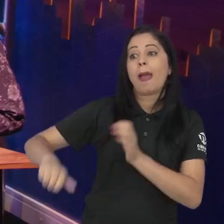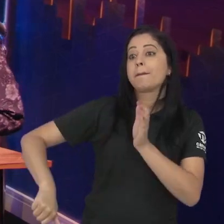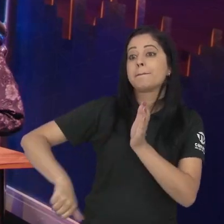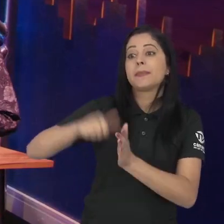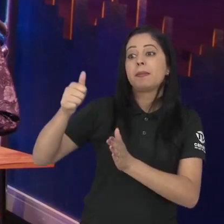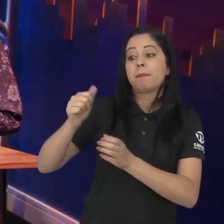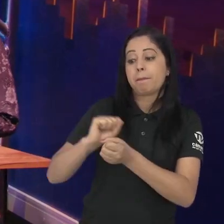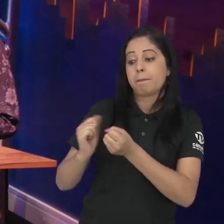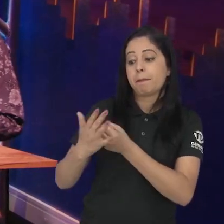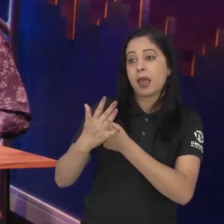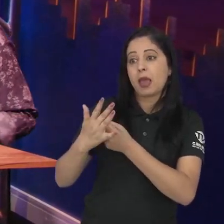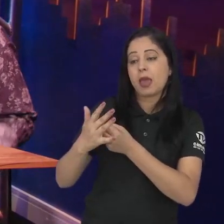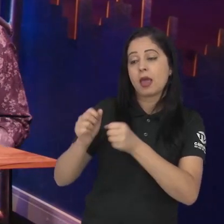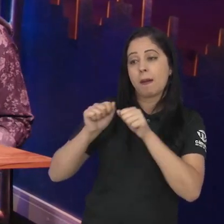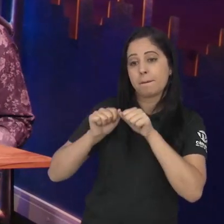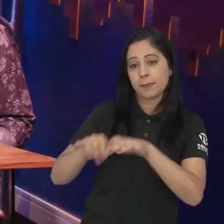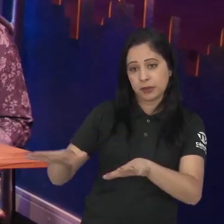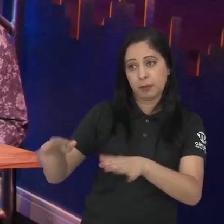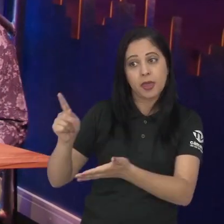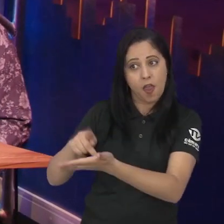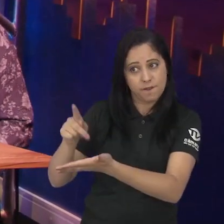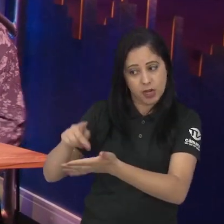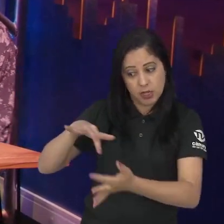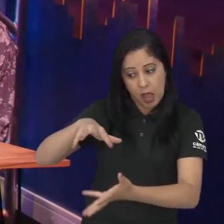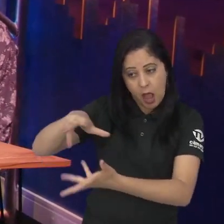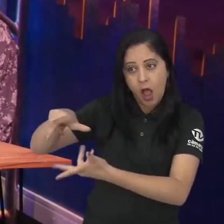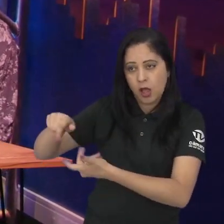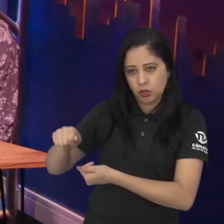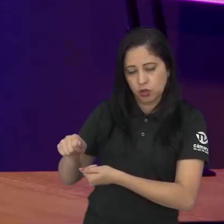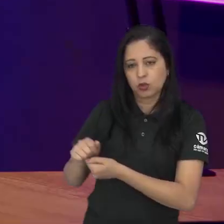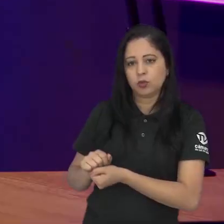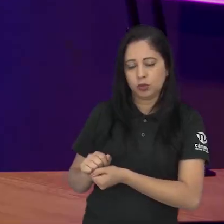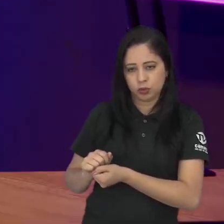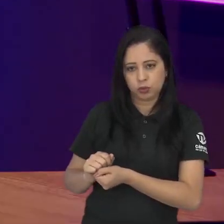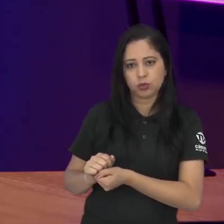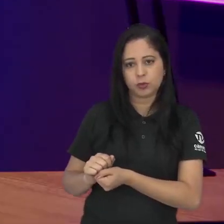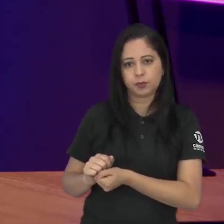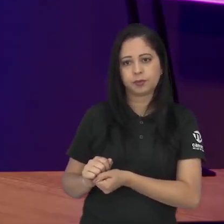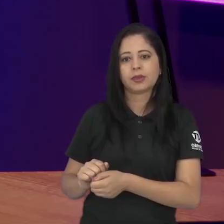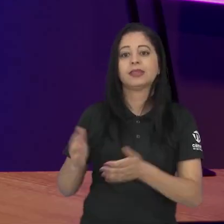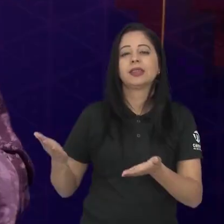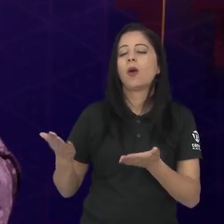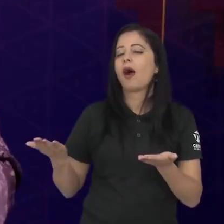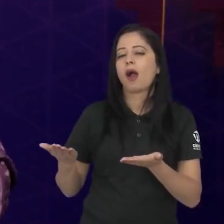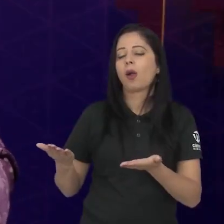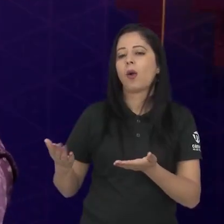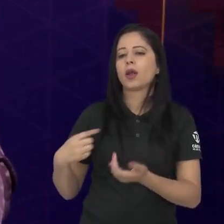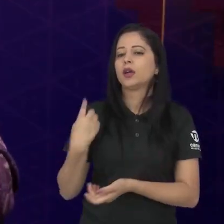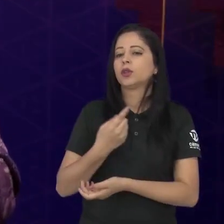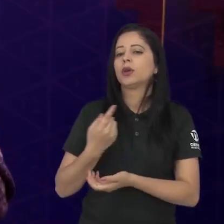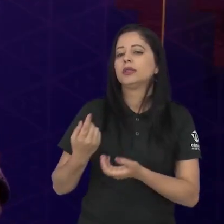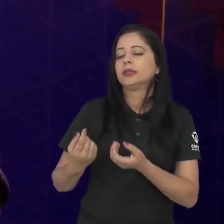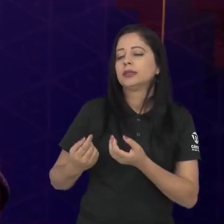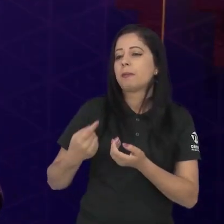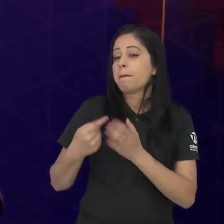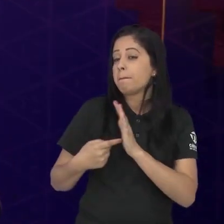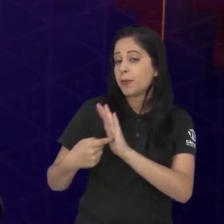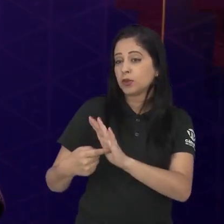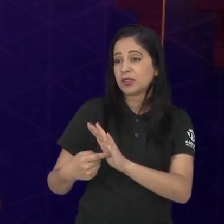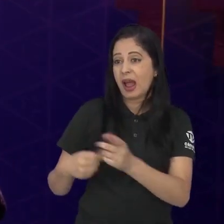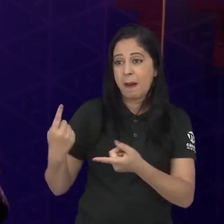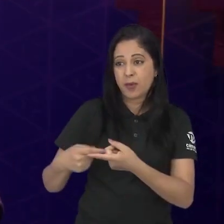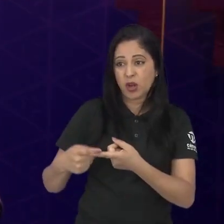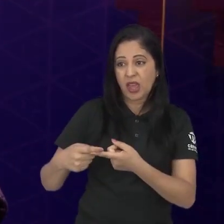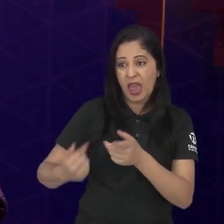na realidade como humanidade, né? E eu acho legal a gente trazer um pouquinho disso, porque não é a